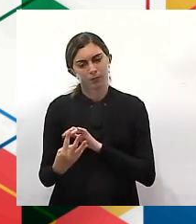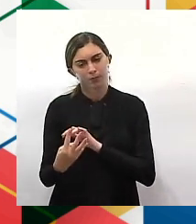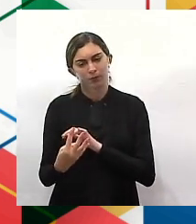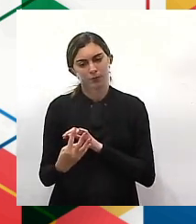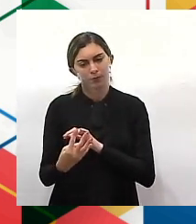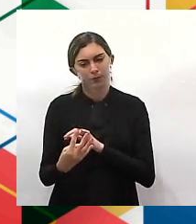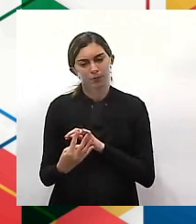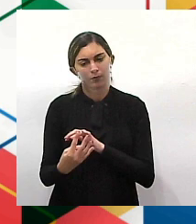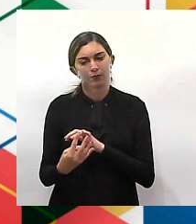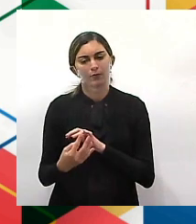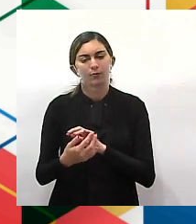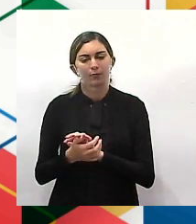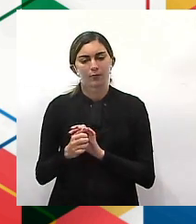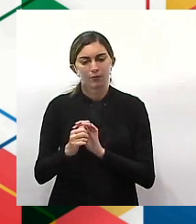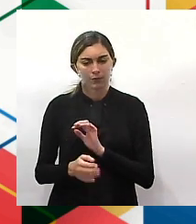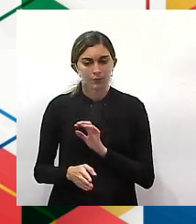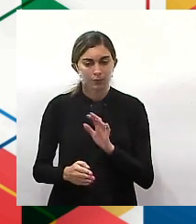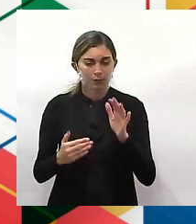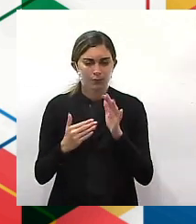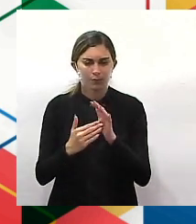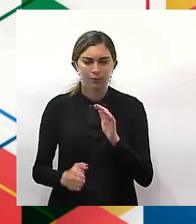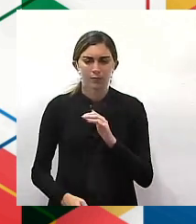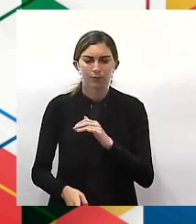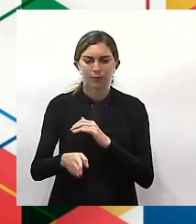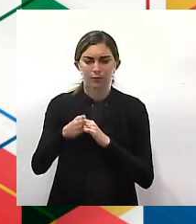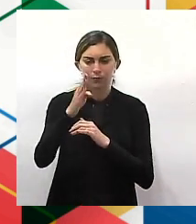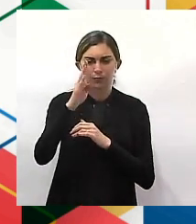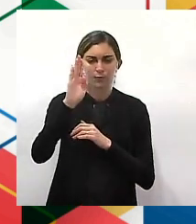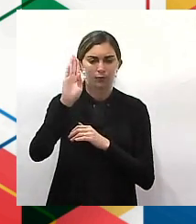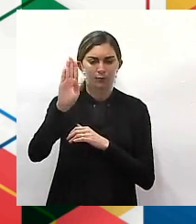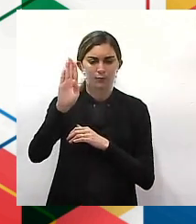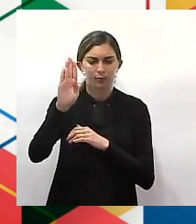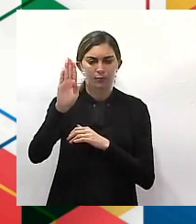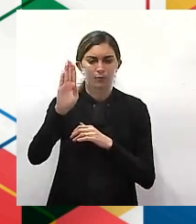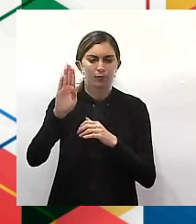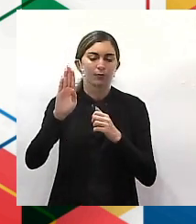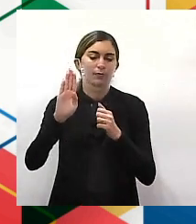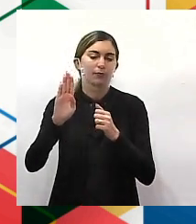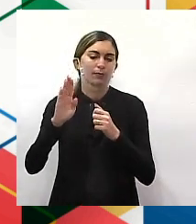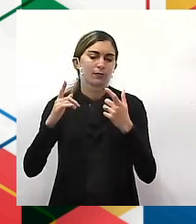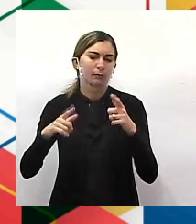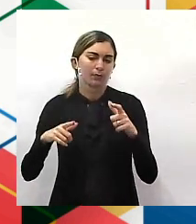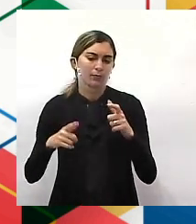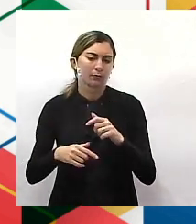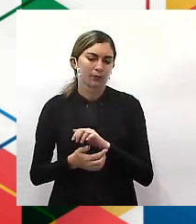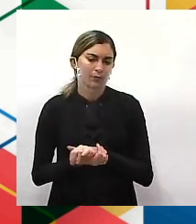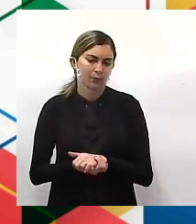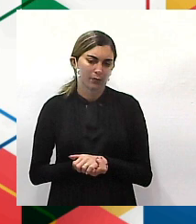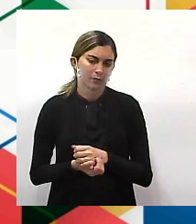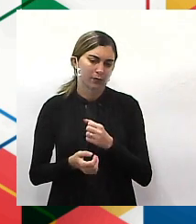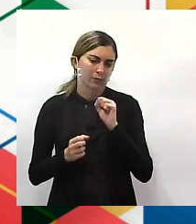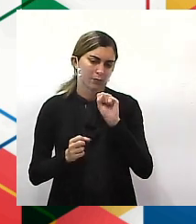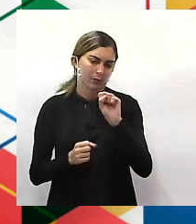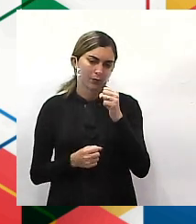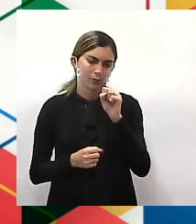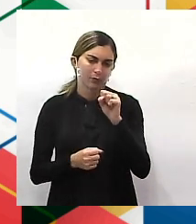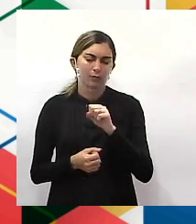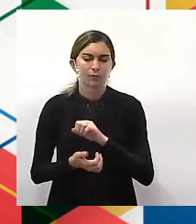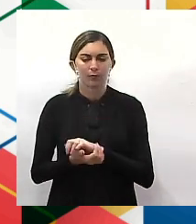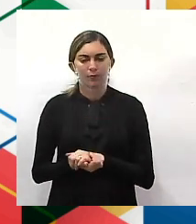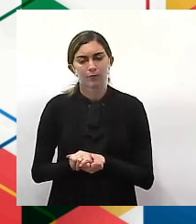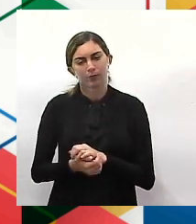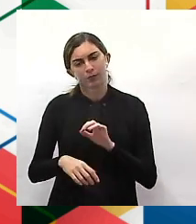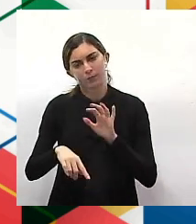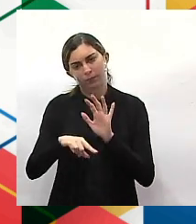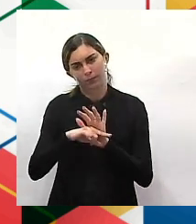menos 4, e vai até o B. E o B está apoiado aonde? O B está apoiado aqui, ó, no 8. E de menos 4 até 8